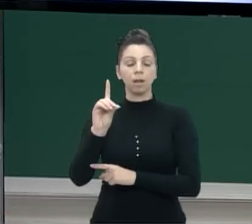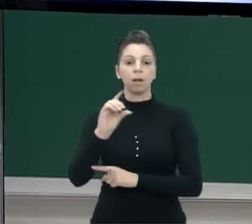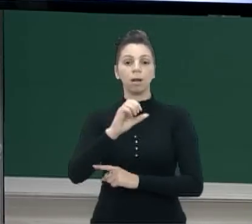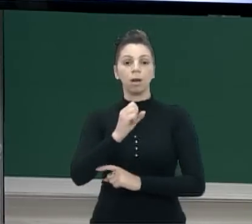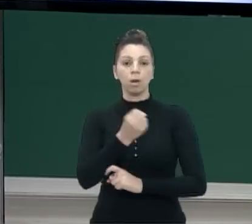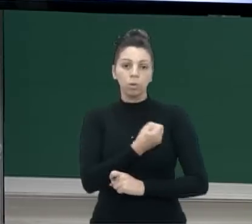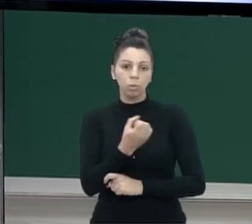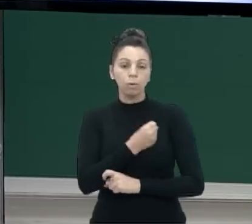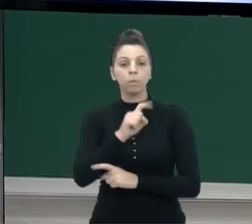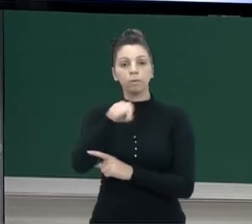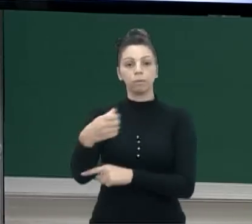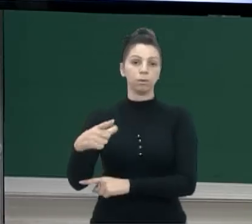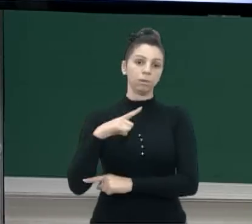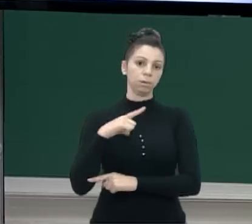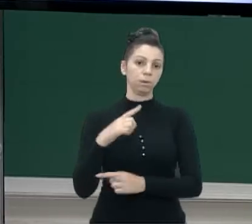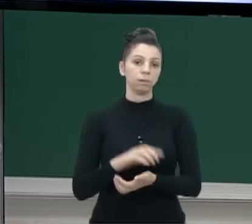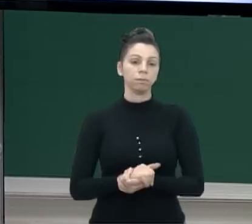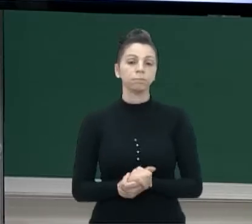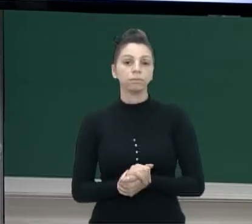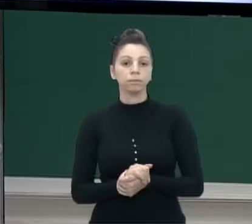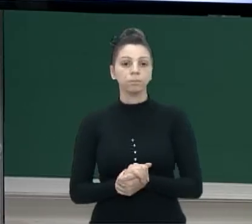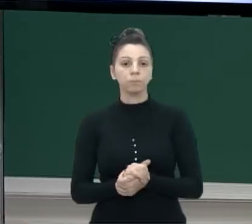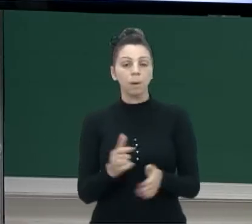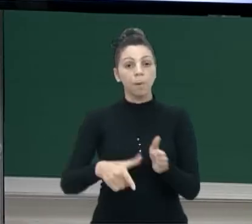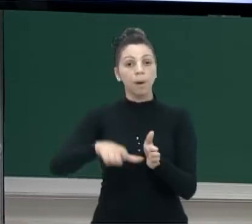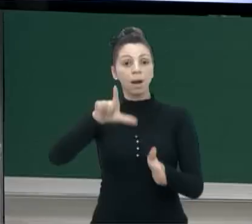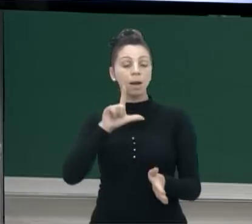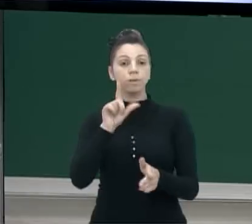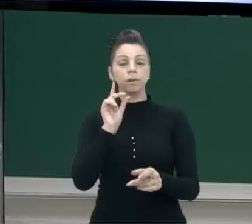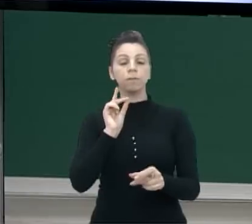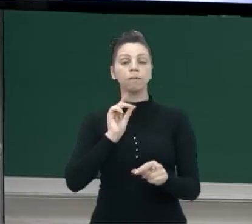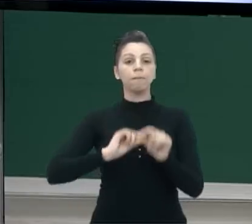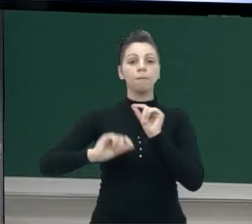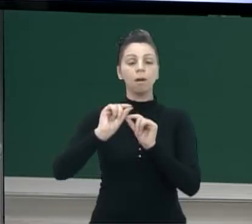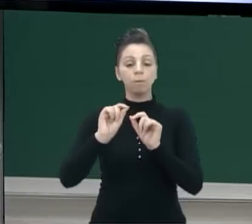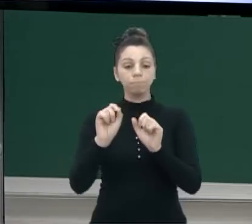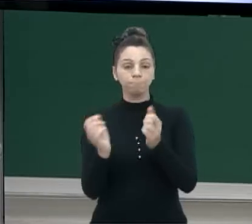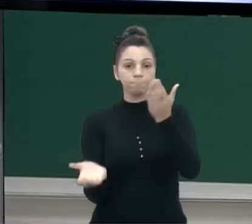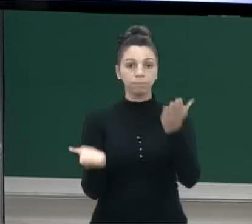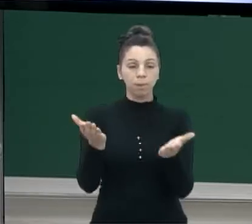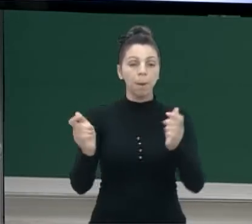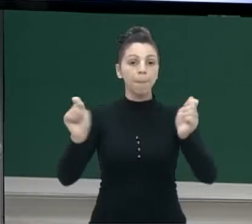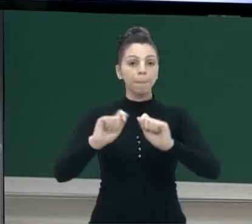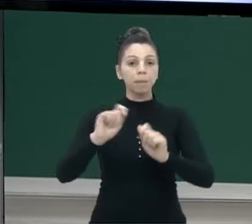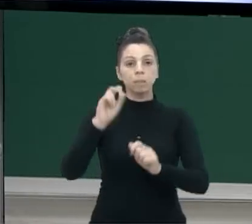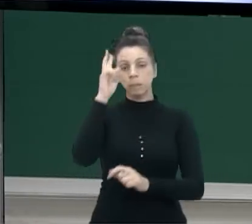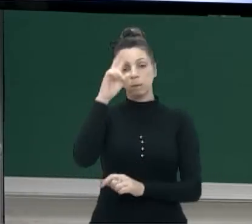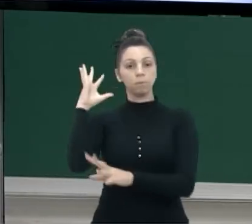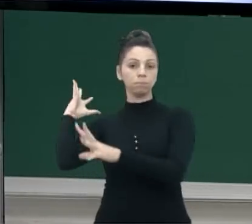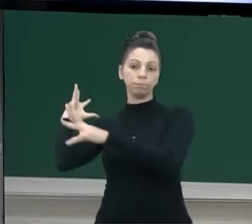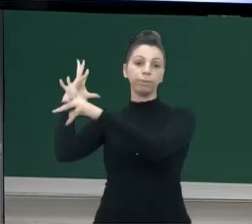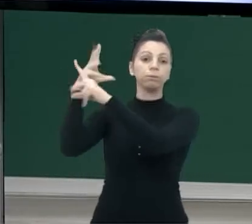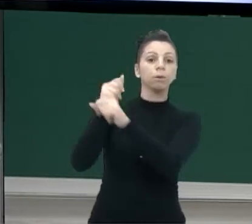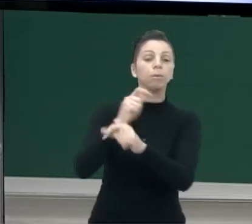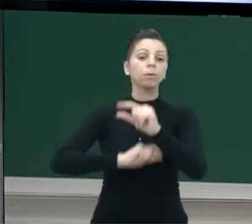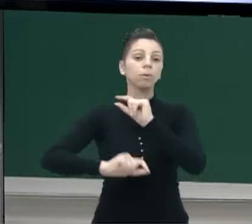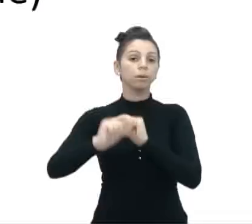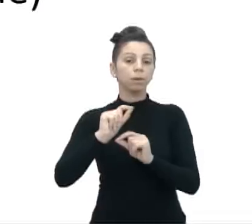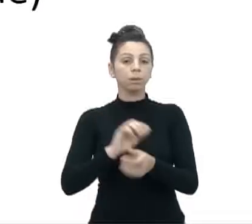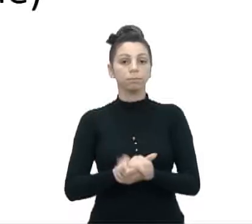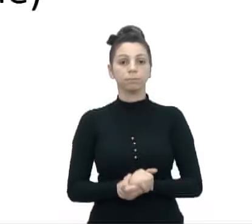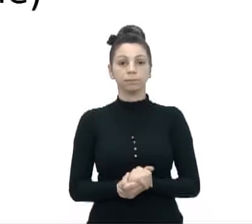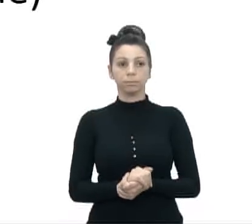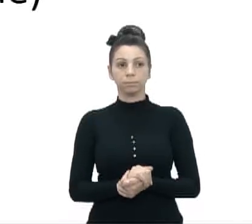bem. Antes da gente falar sobre equivalência, a gente precisa lembrar algumas coisas. Quais são essas coisas?